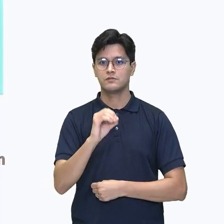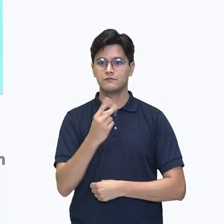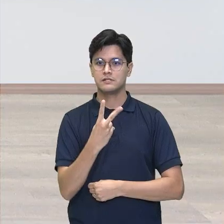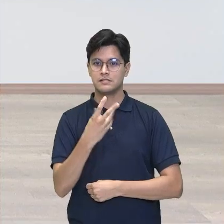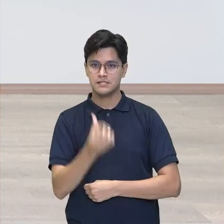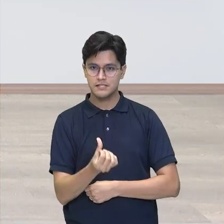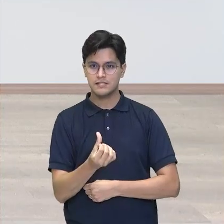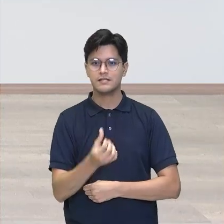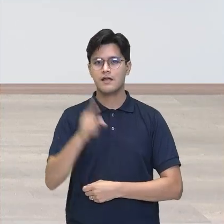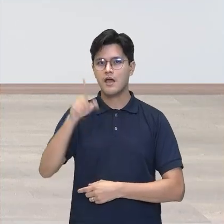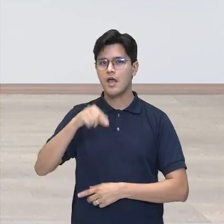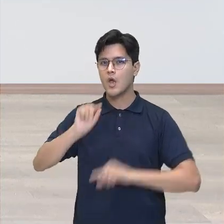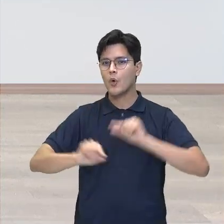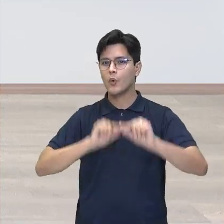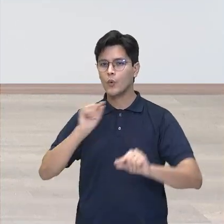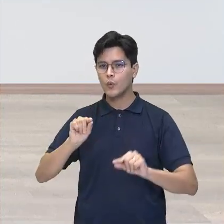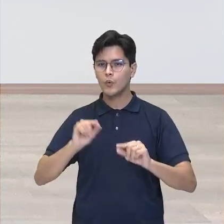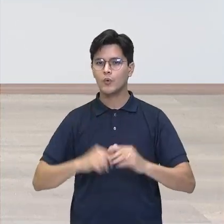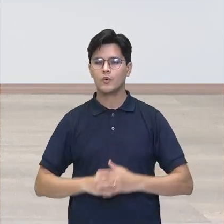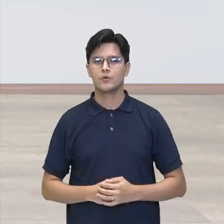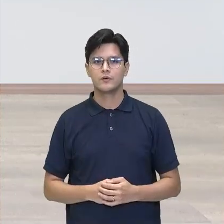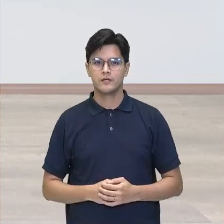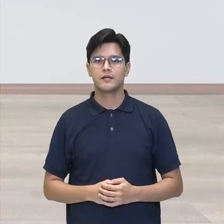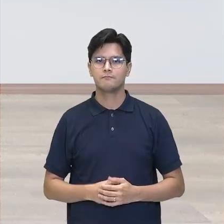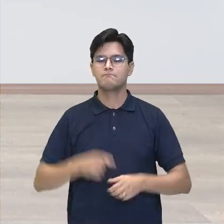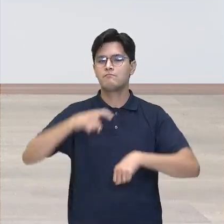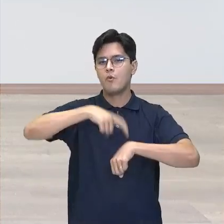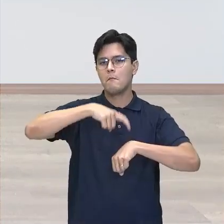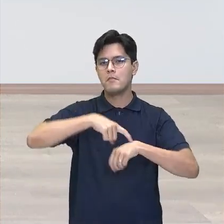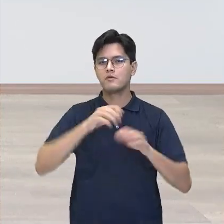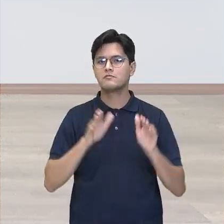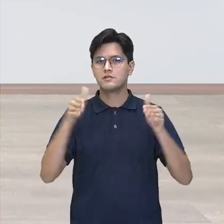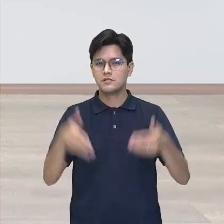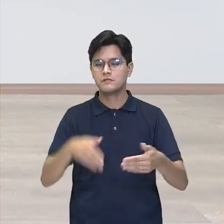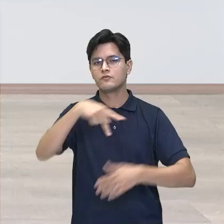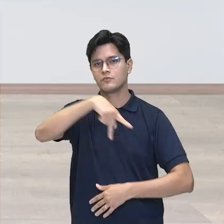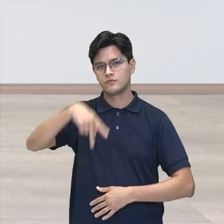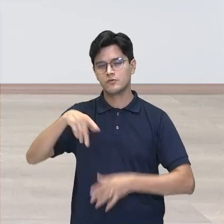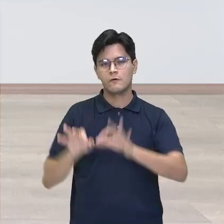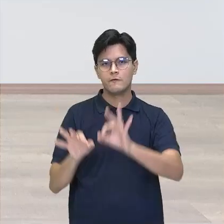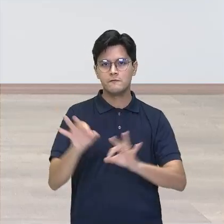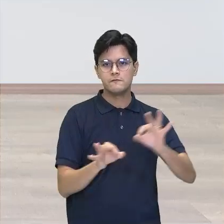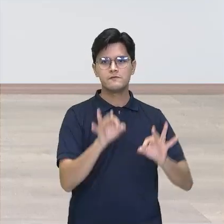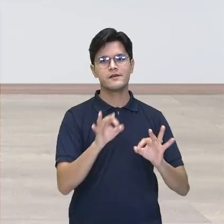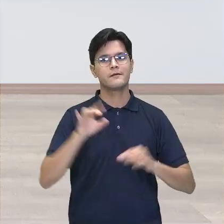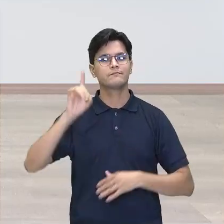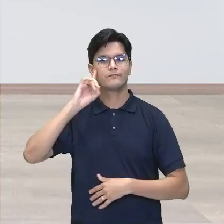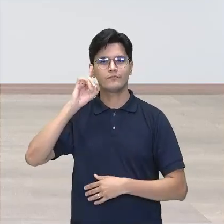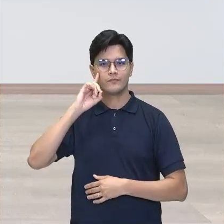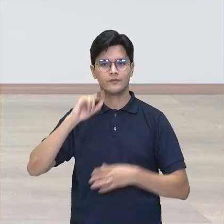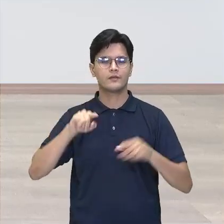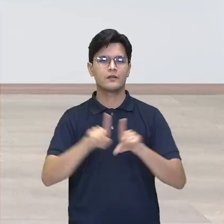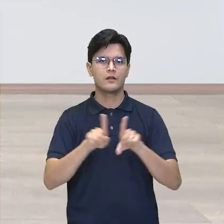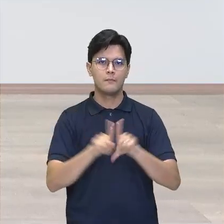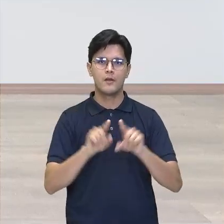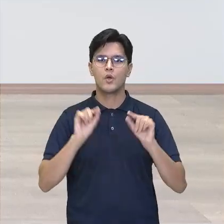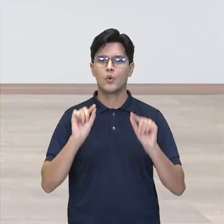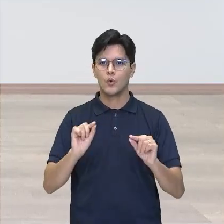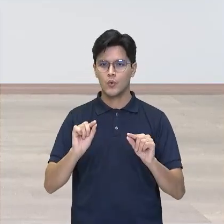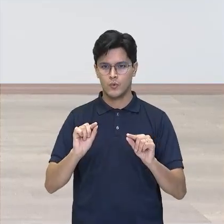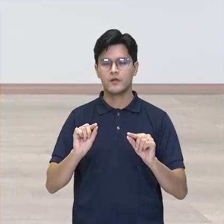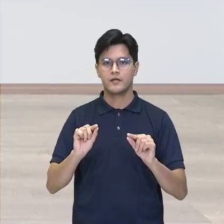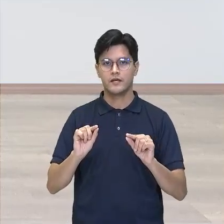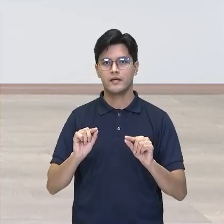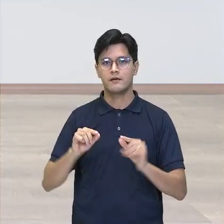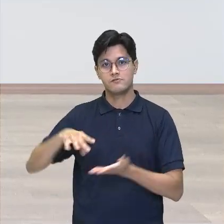presencial tem para organizar também sua rotina, né, Ellen? Exatamente, né? Receber os materiais também, né? Que será um ponto importante aí que a gente já vai